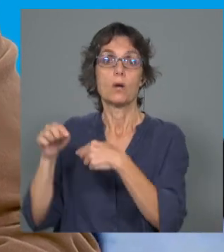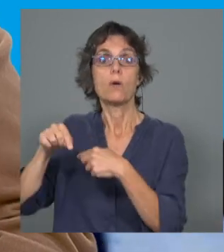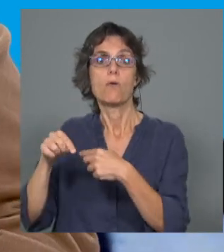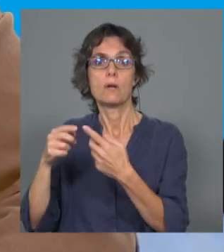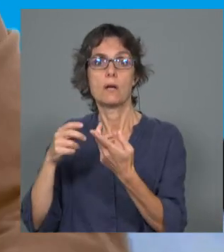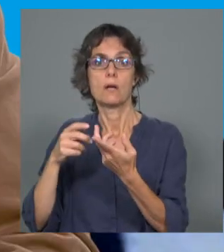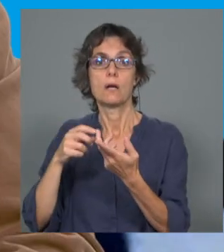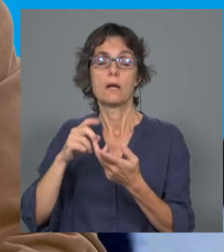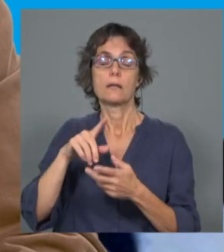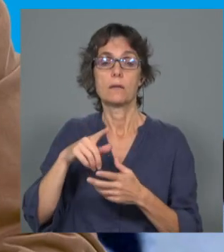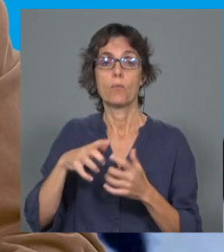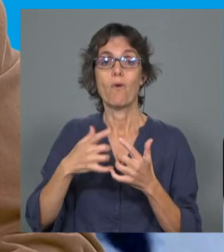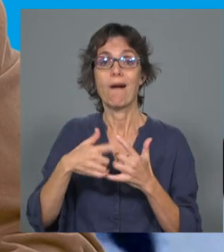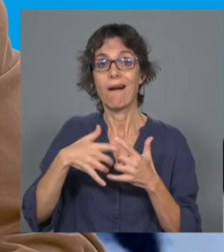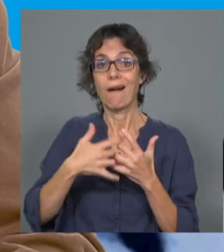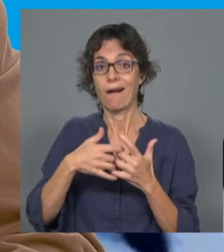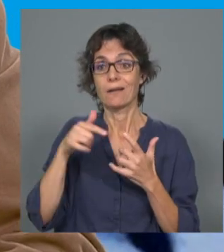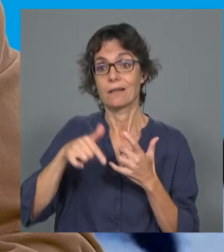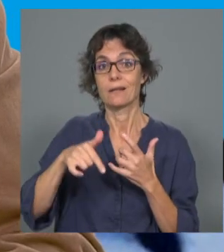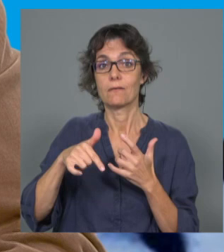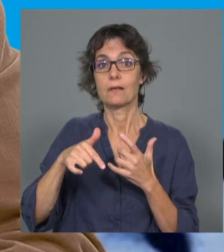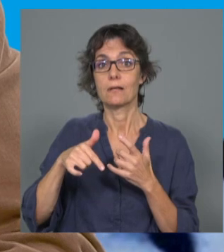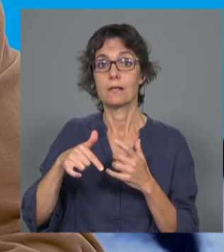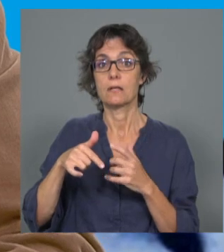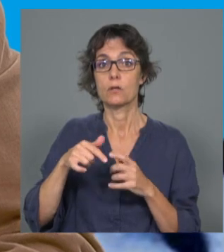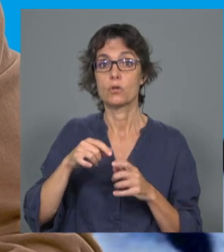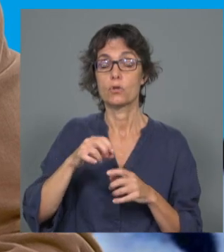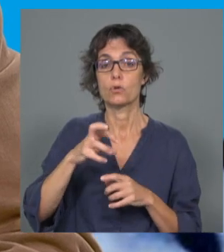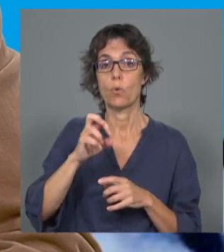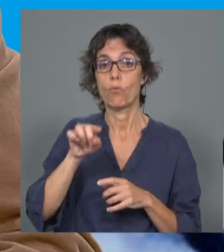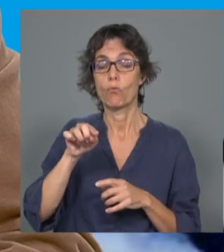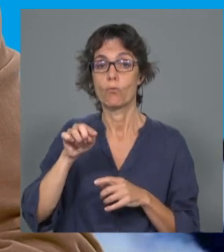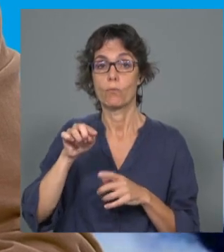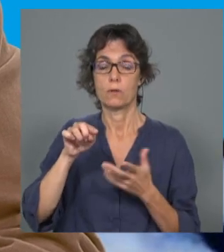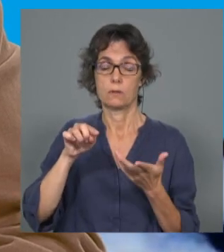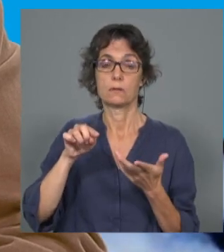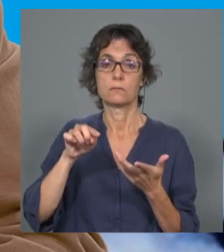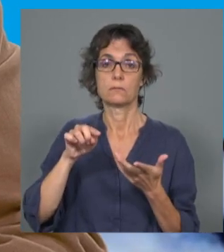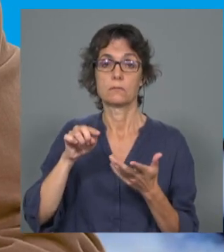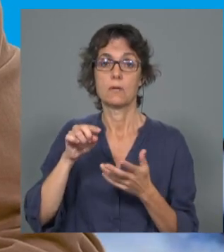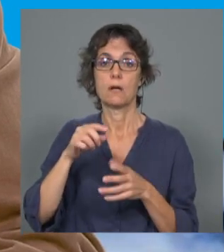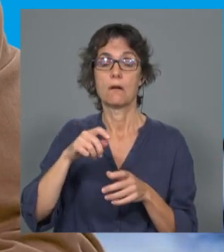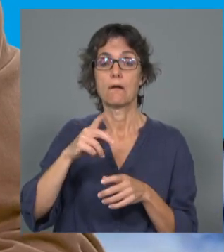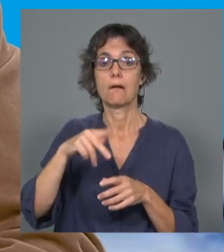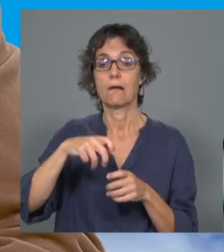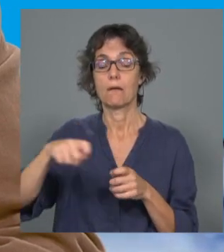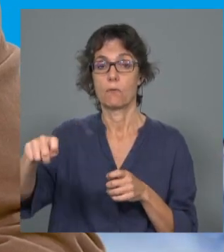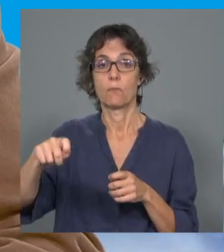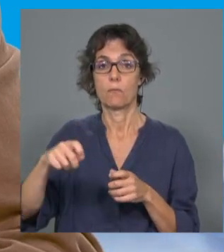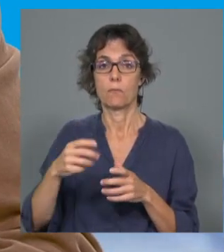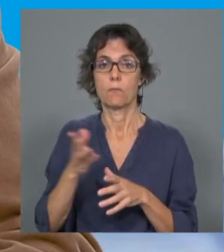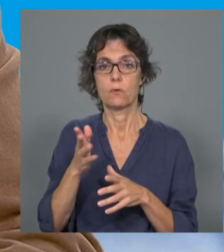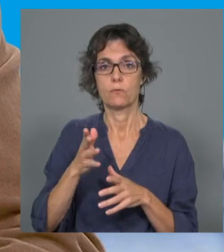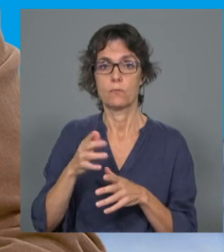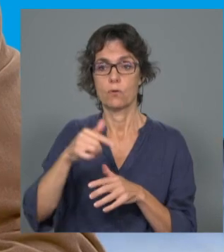de Kharkiv, que arrancou cerca de 8.000 quilómetros aos territórios invadidos. Mas, antes de